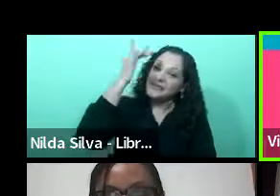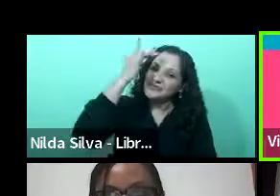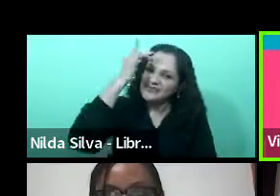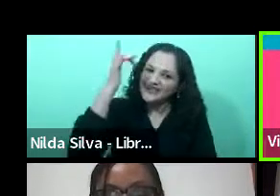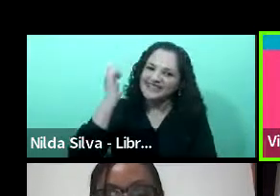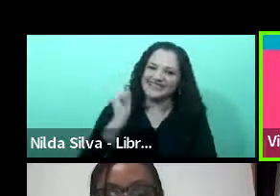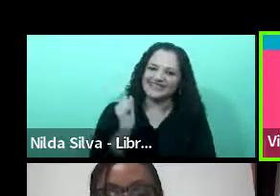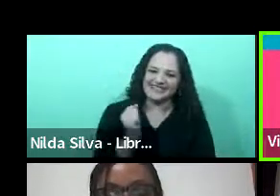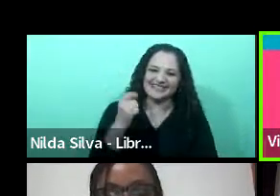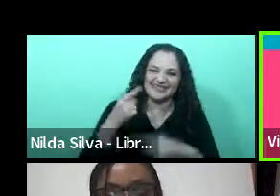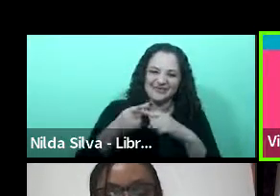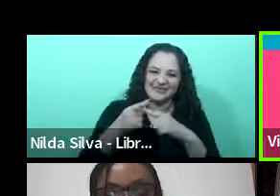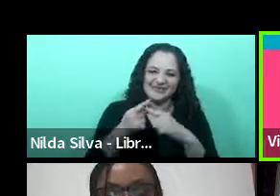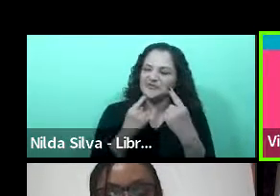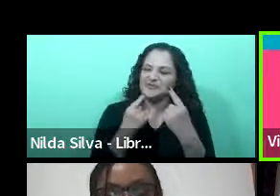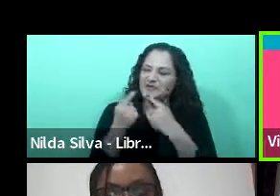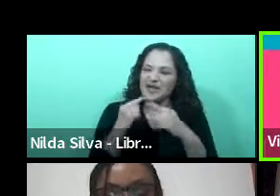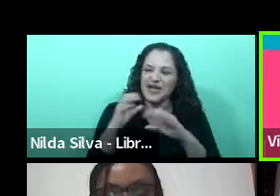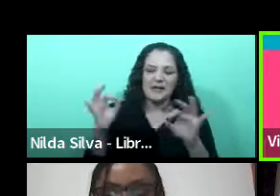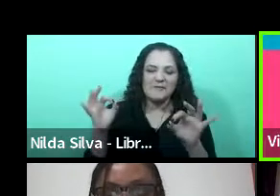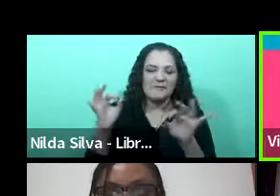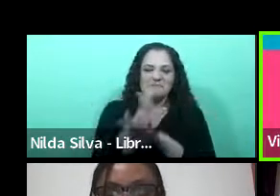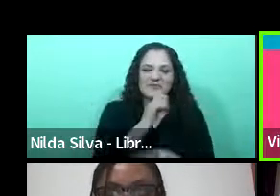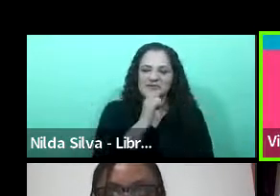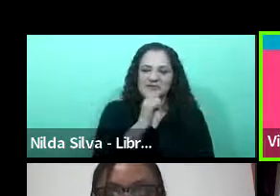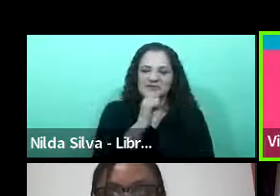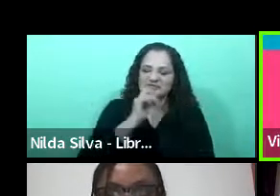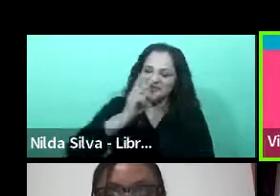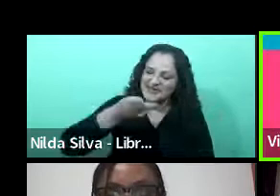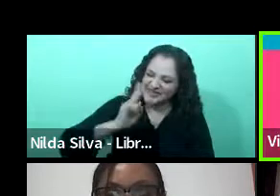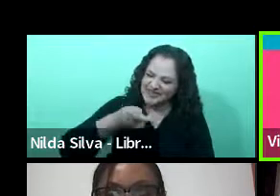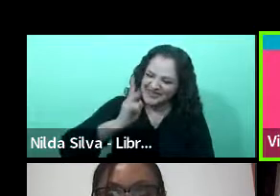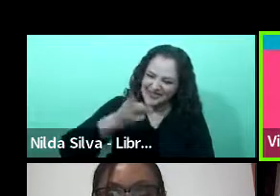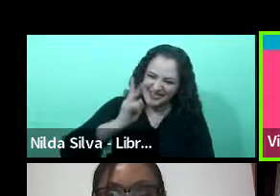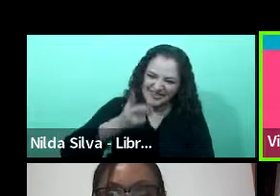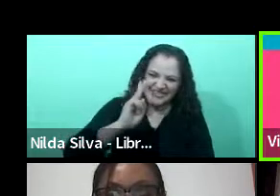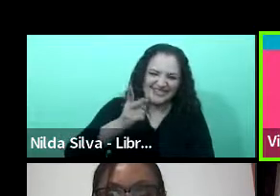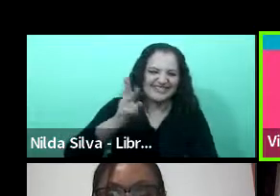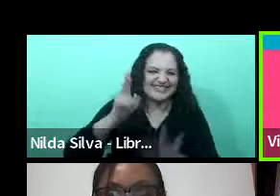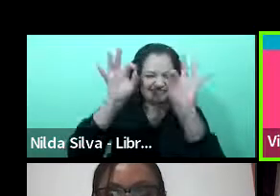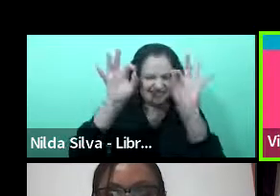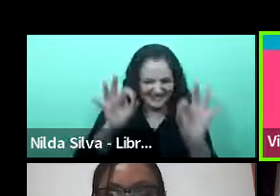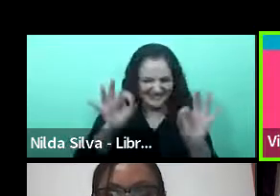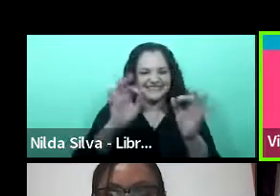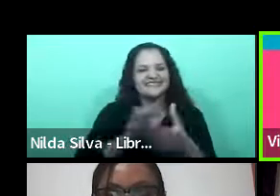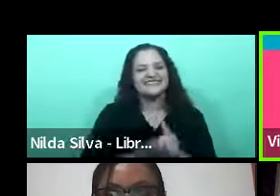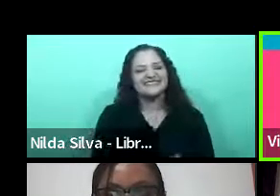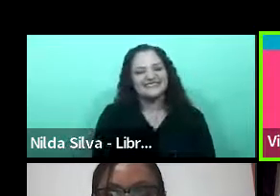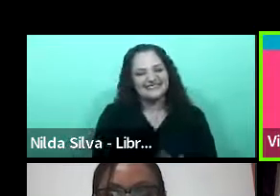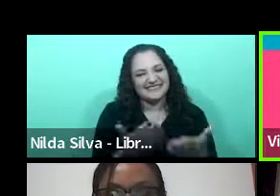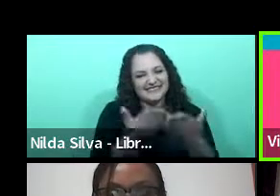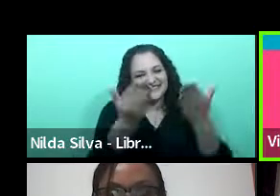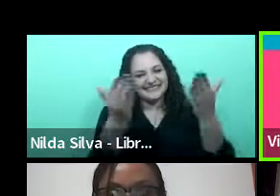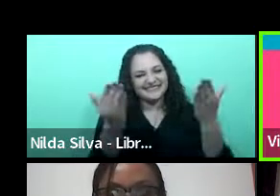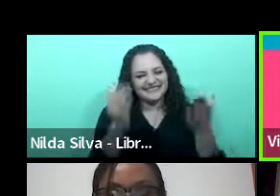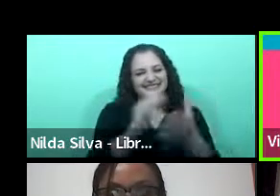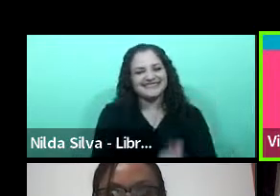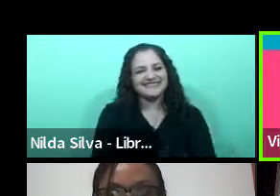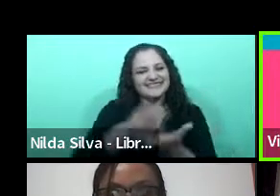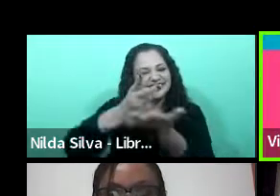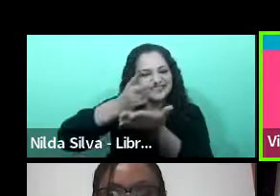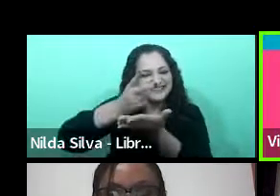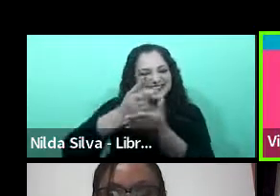amanhã, porque o nosso diálogo não termina aqui, vai continuar a reverberar com certeza aí com você. Você vai